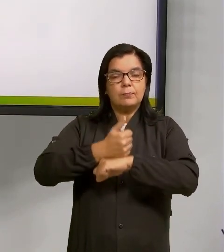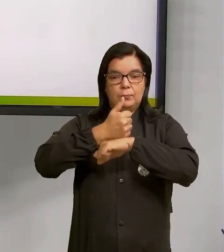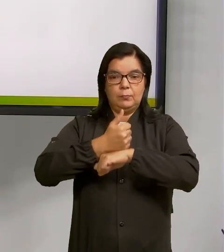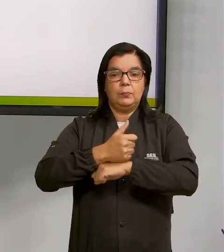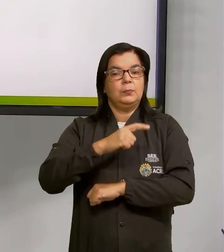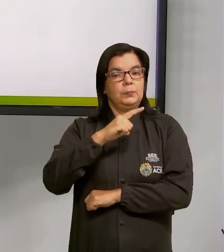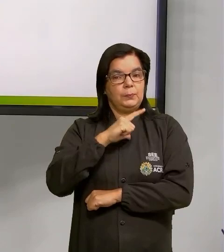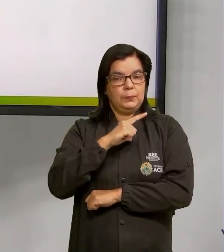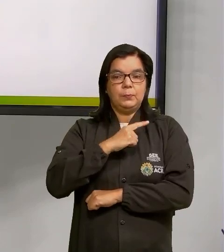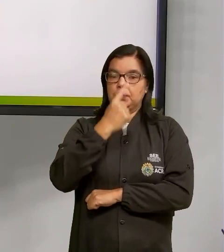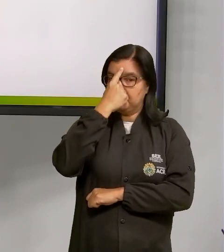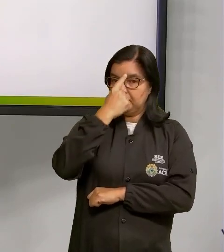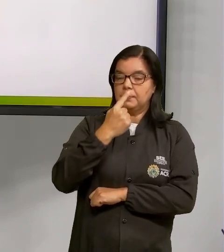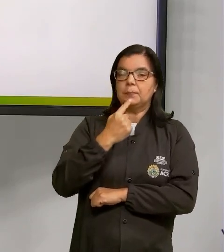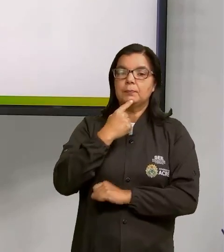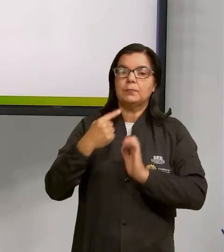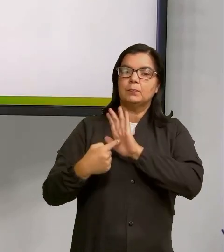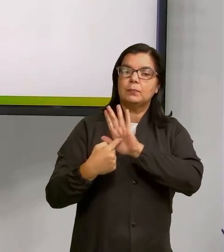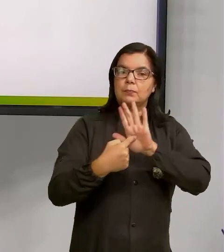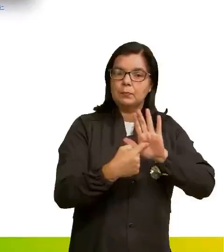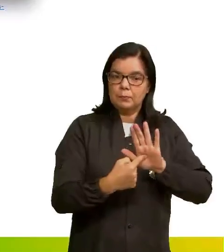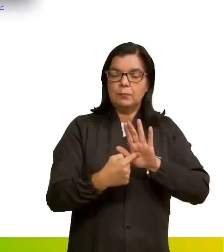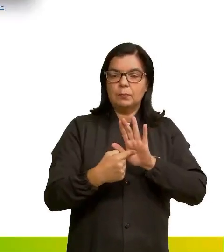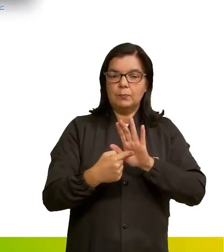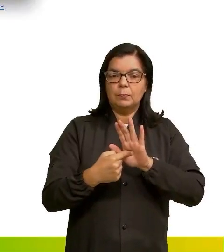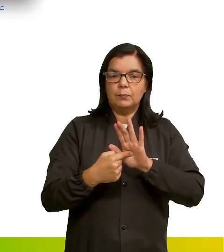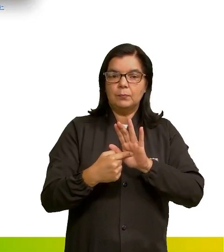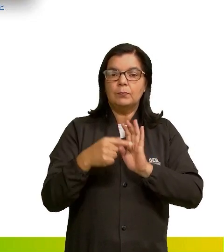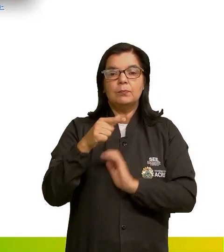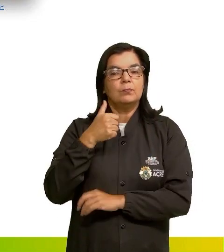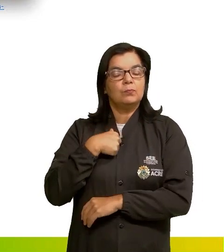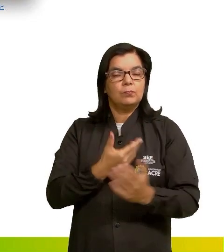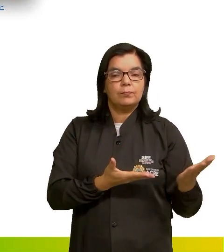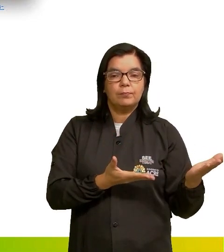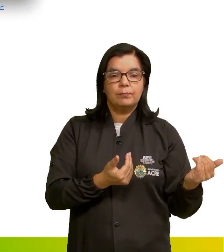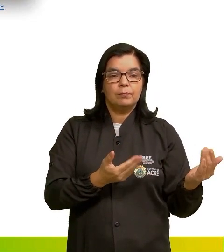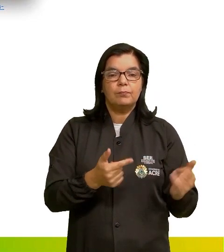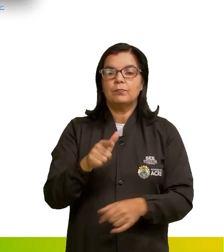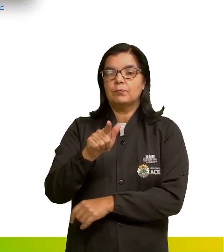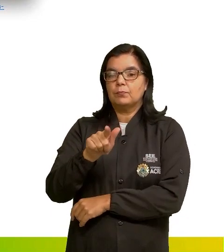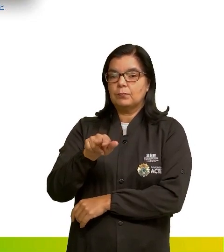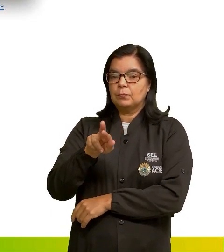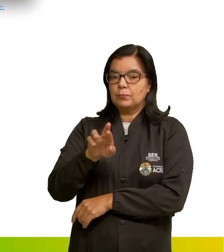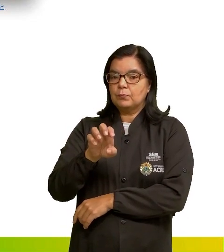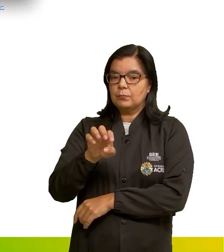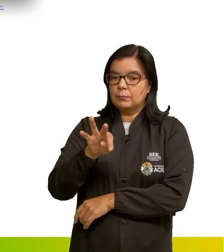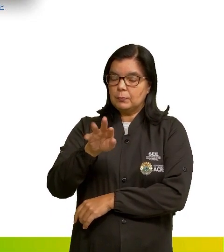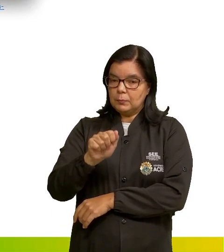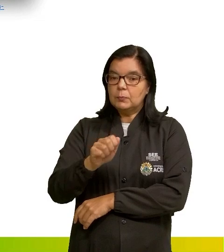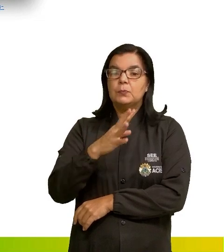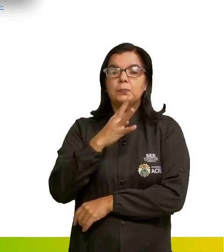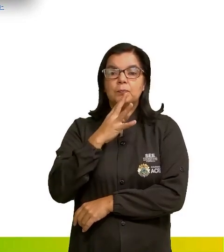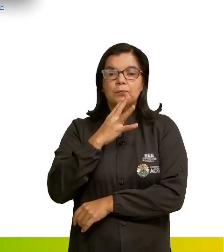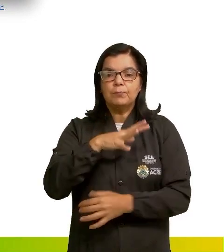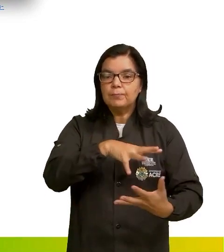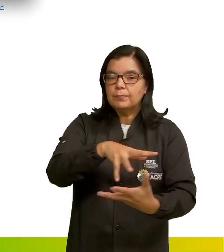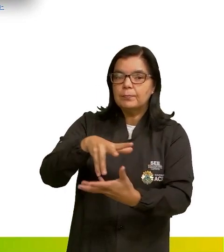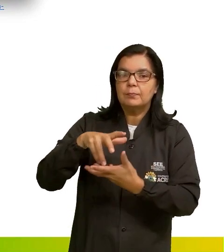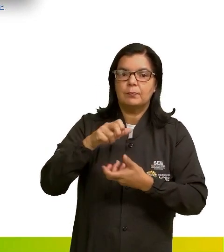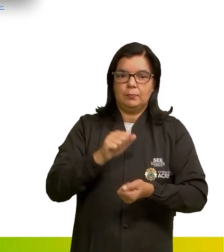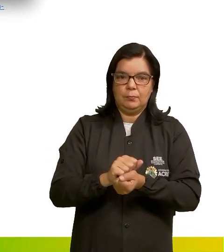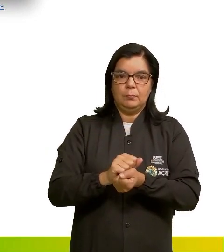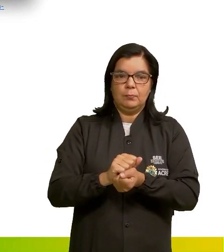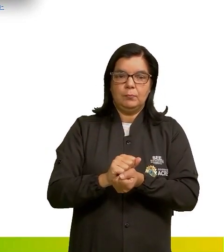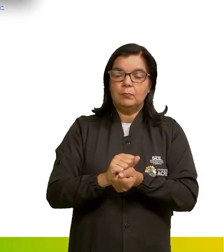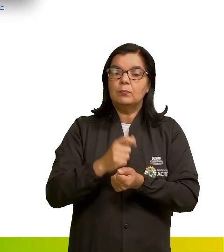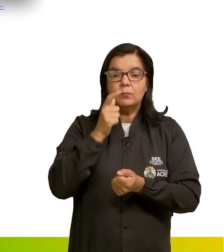Nós temos uma imagem que mostra a Greta, né, uma jovem conhecida mundialmente e que ela